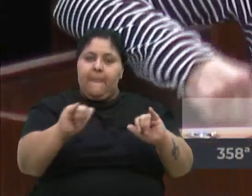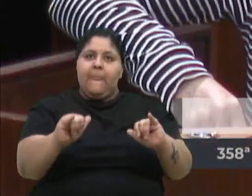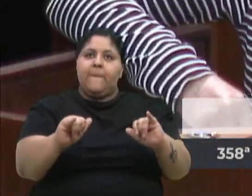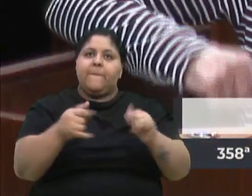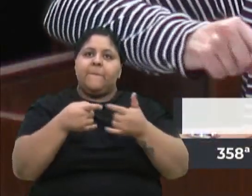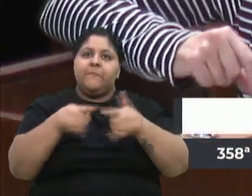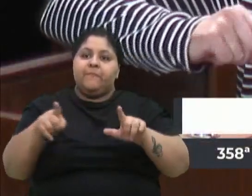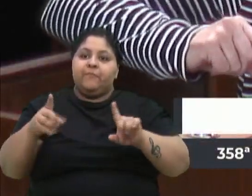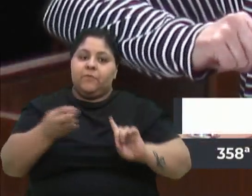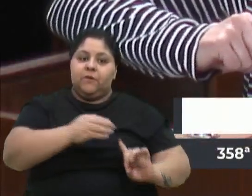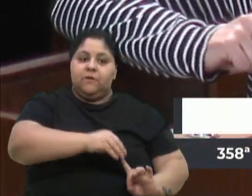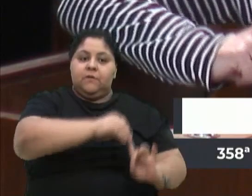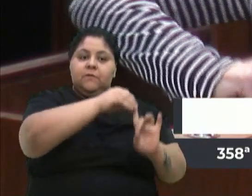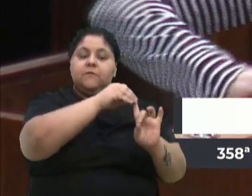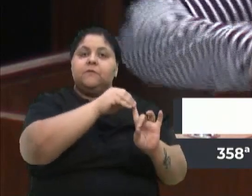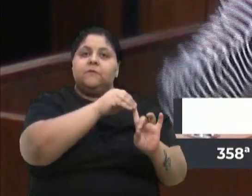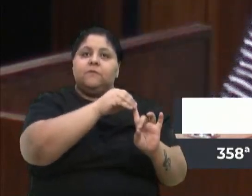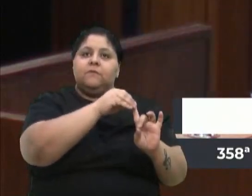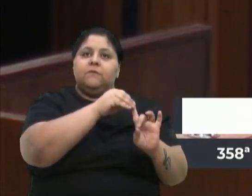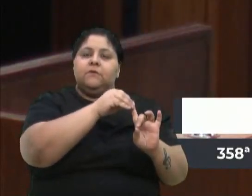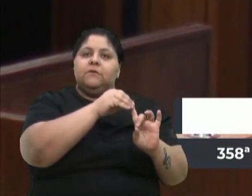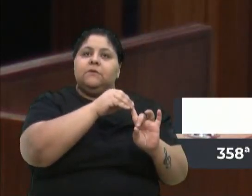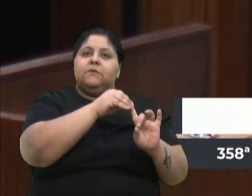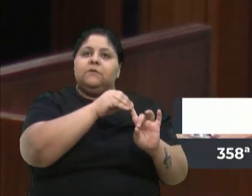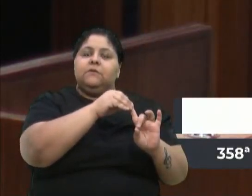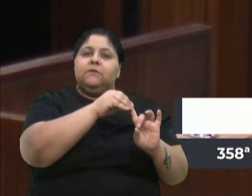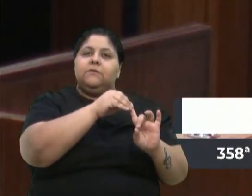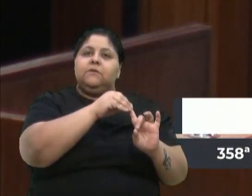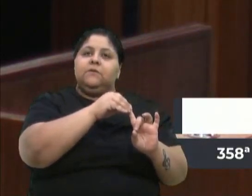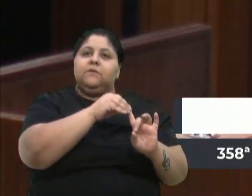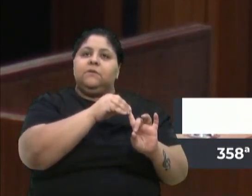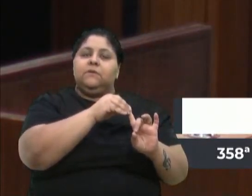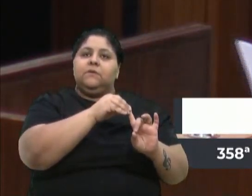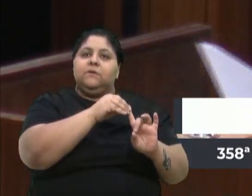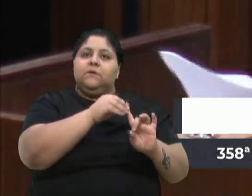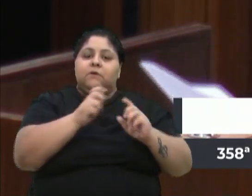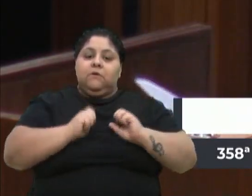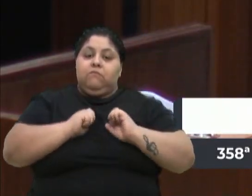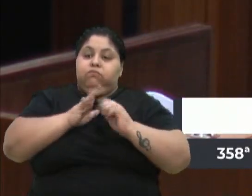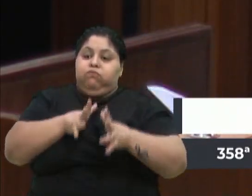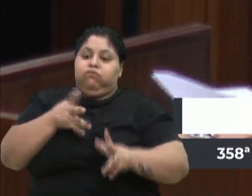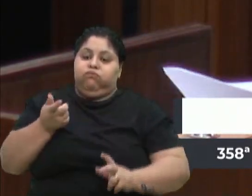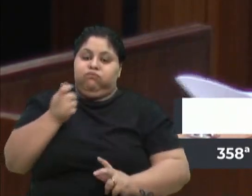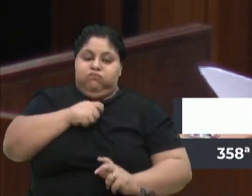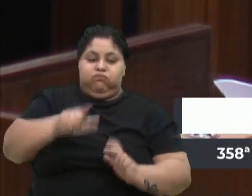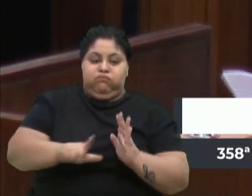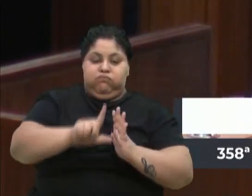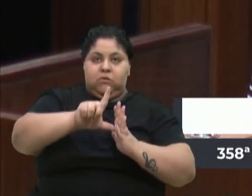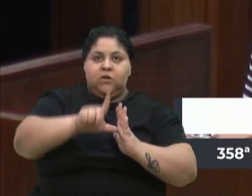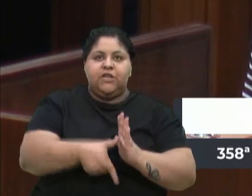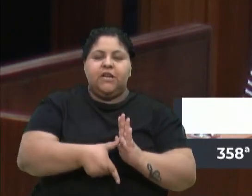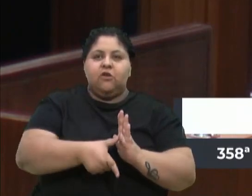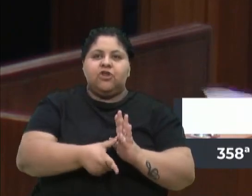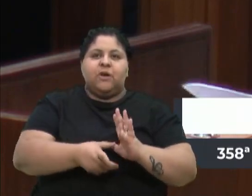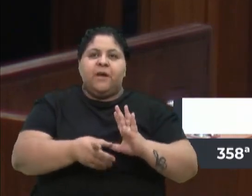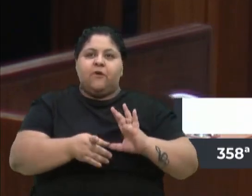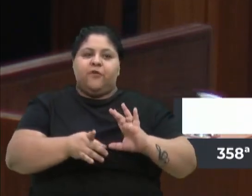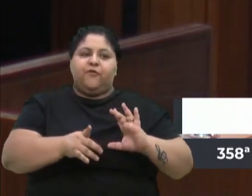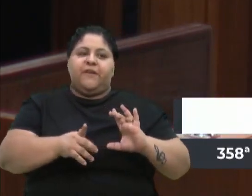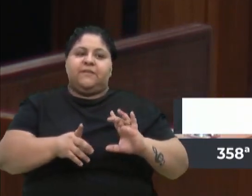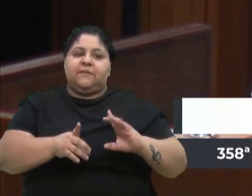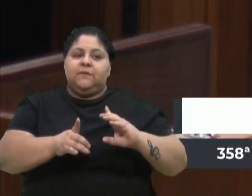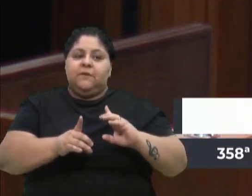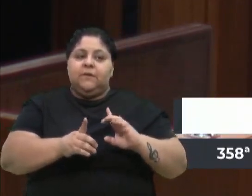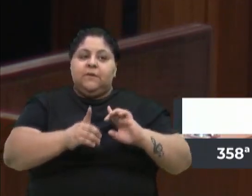mas principalmente as ações necessárias após o diagnóstico. E eu lembro,